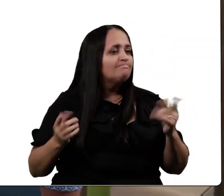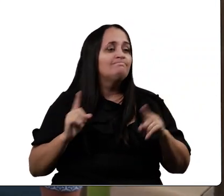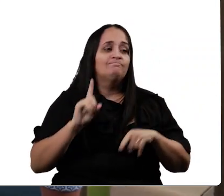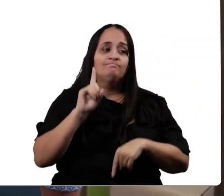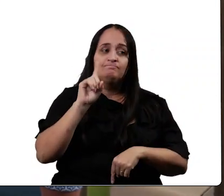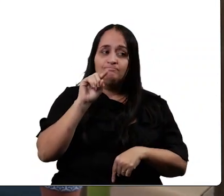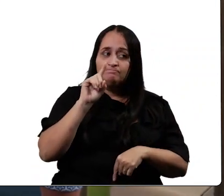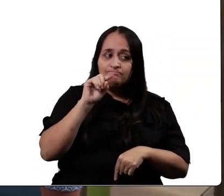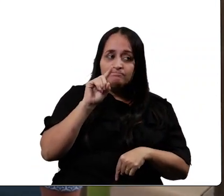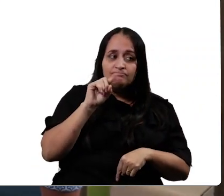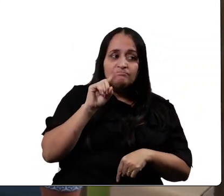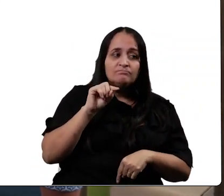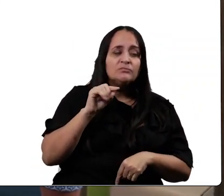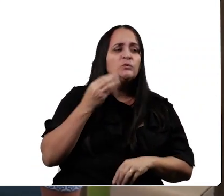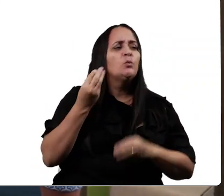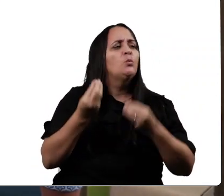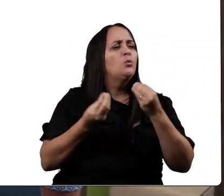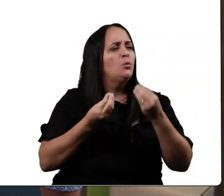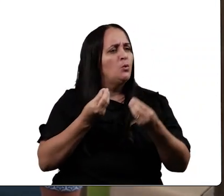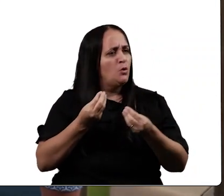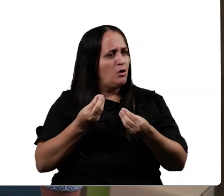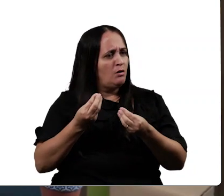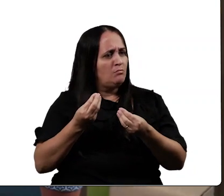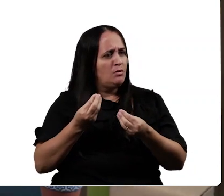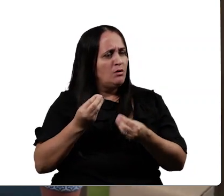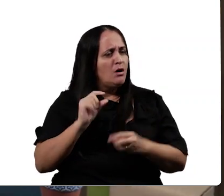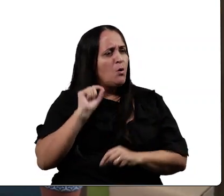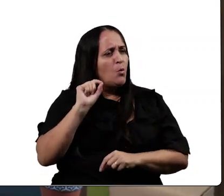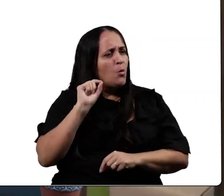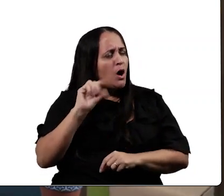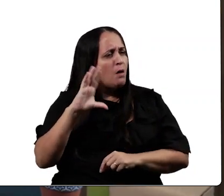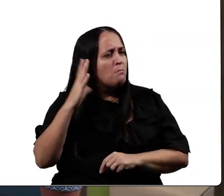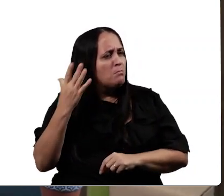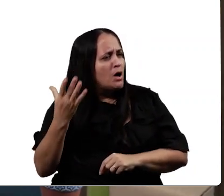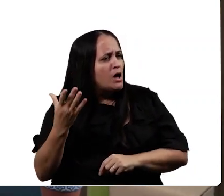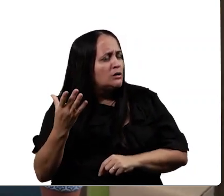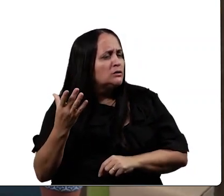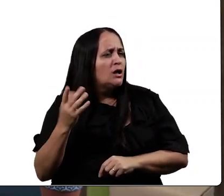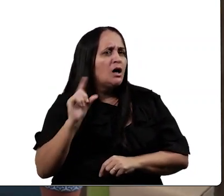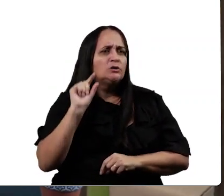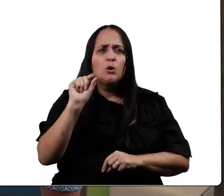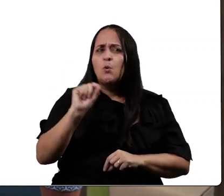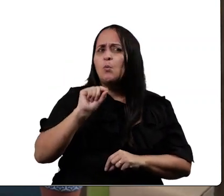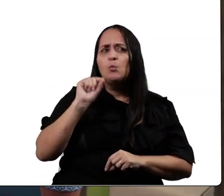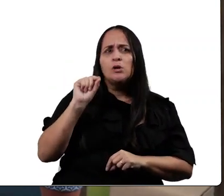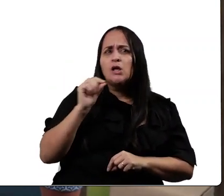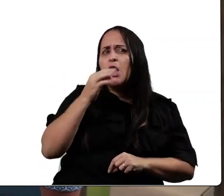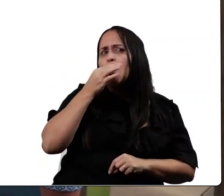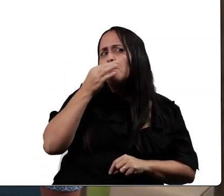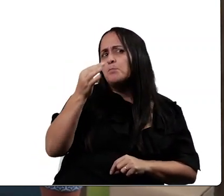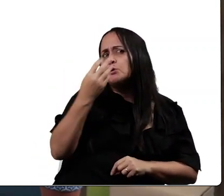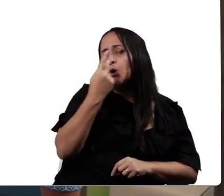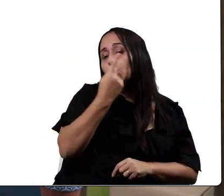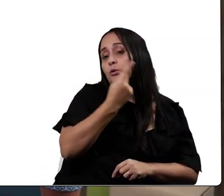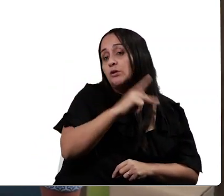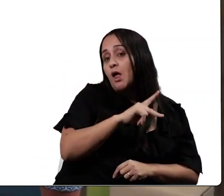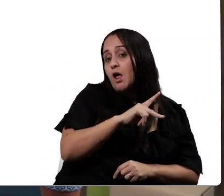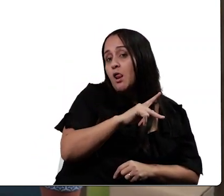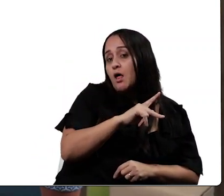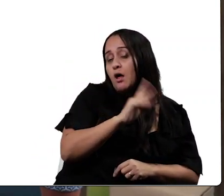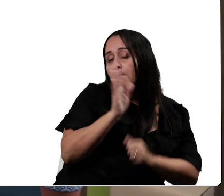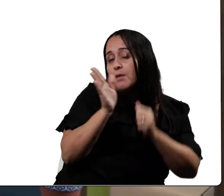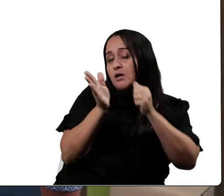de um texto jornalístico. Porém, ela deixou pitadinhas da opinião dela